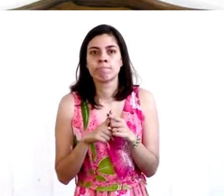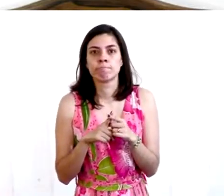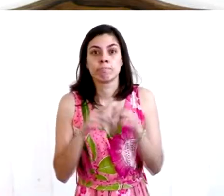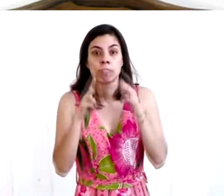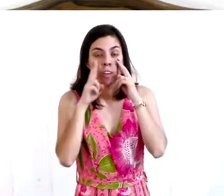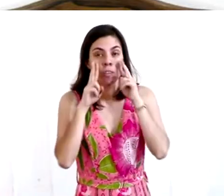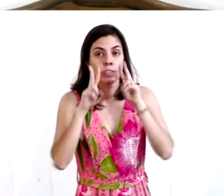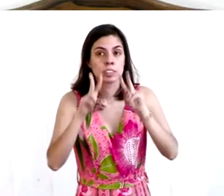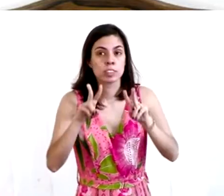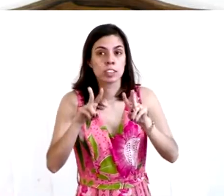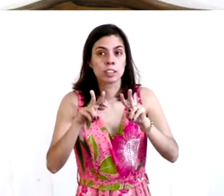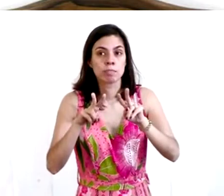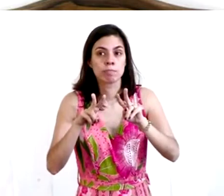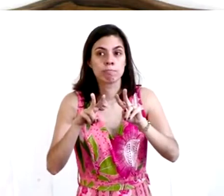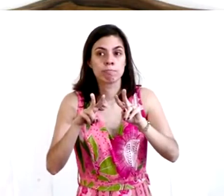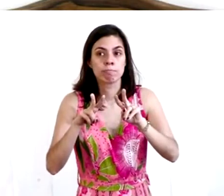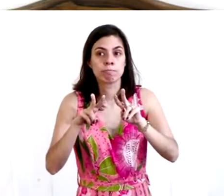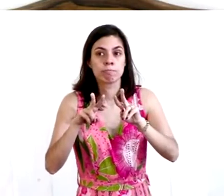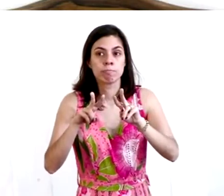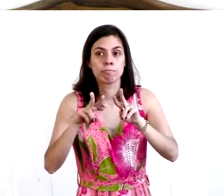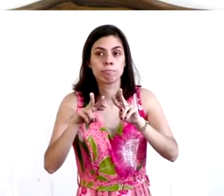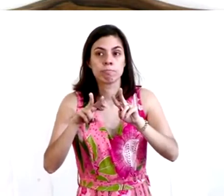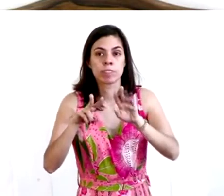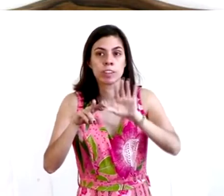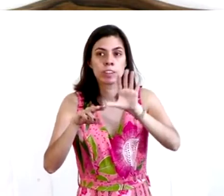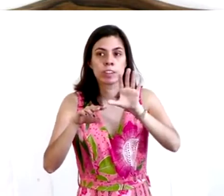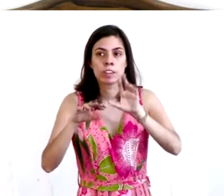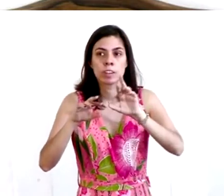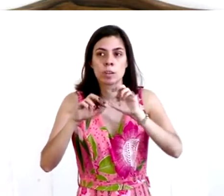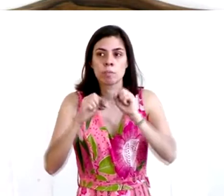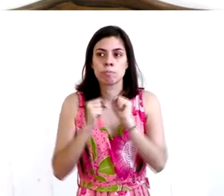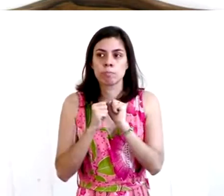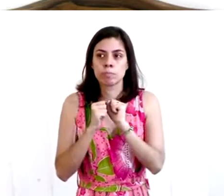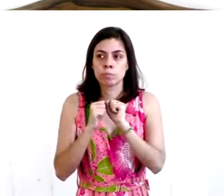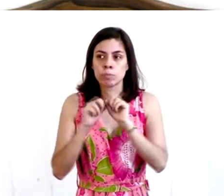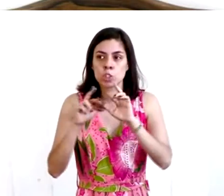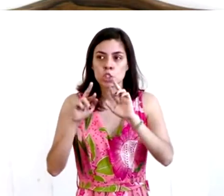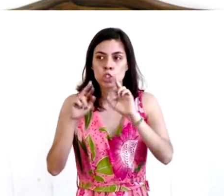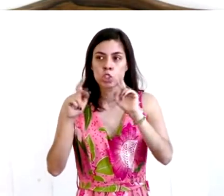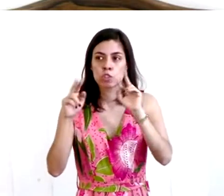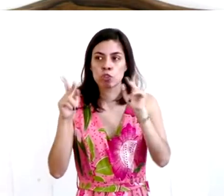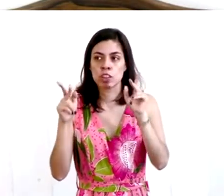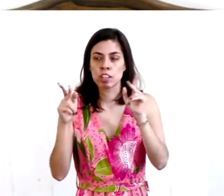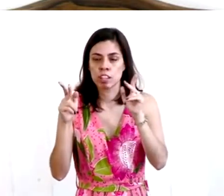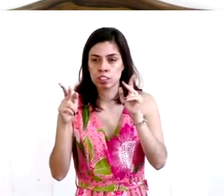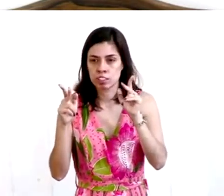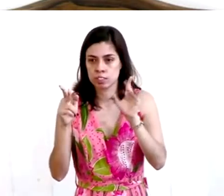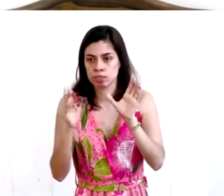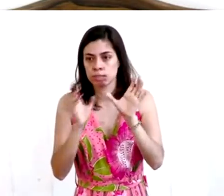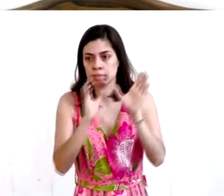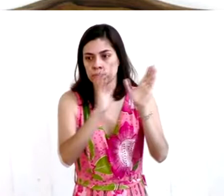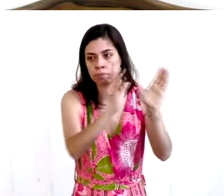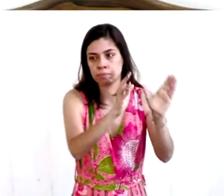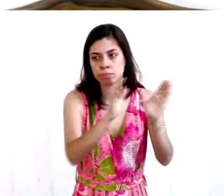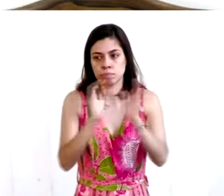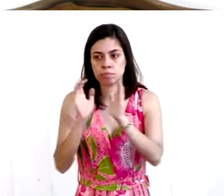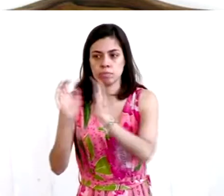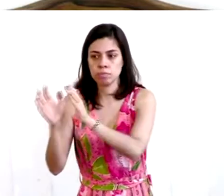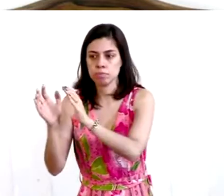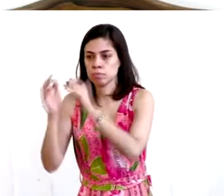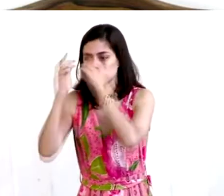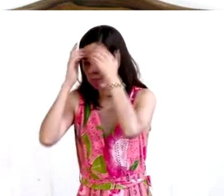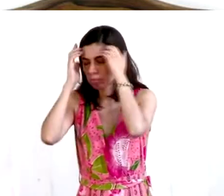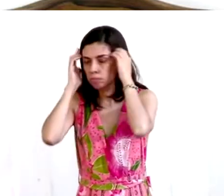ódio. Existe um contraste muito grande. Eu estou simbolizando esse contraste nessas duas montanhas, nesses dois grandes